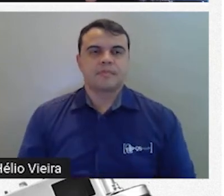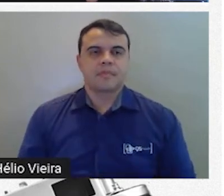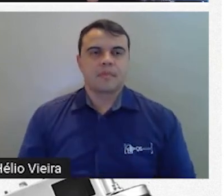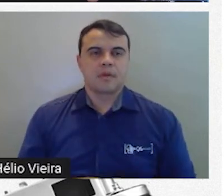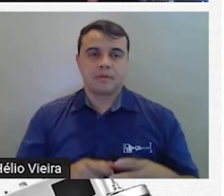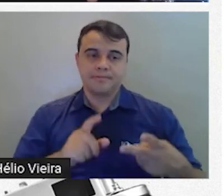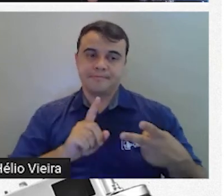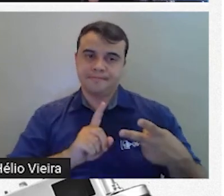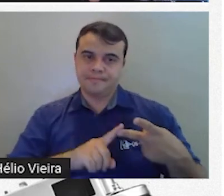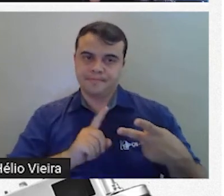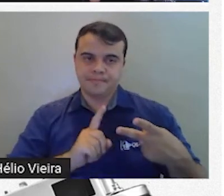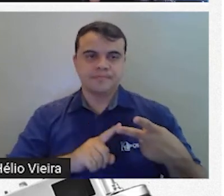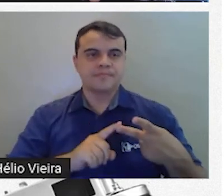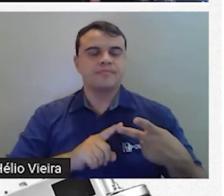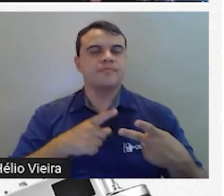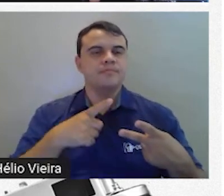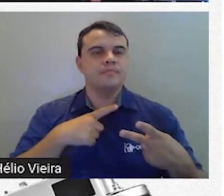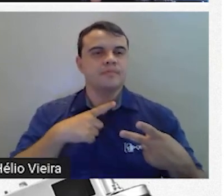segundo momento,